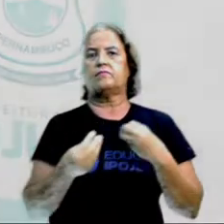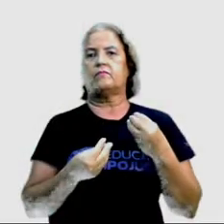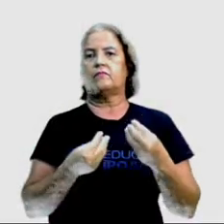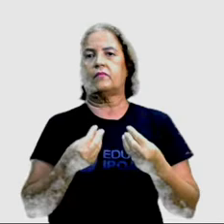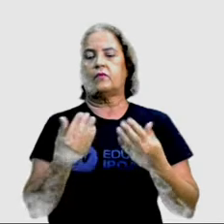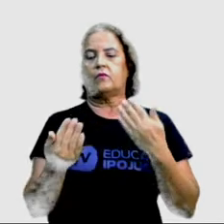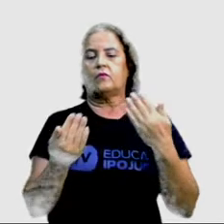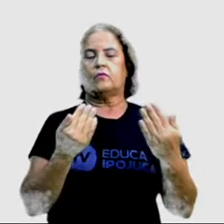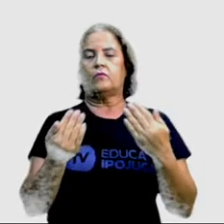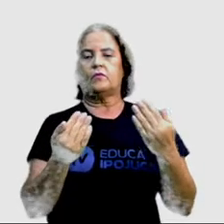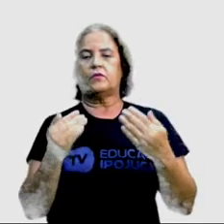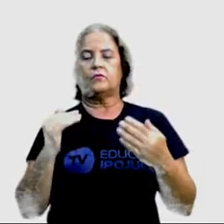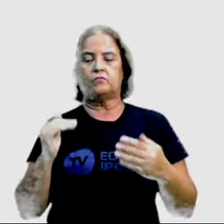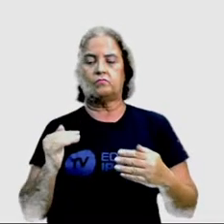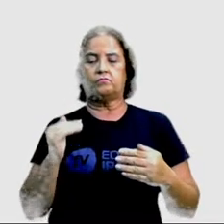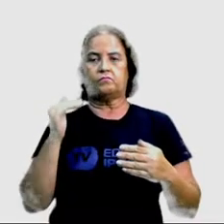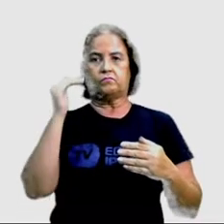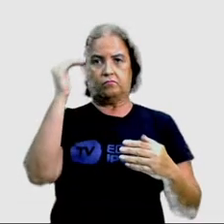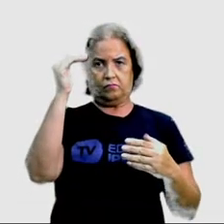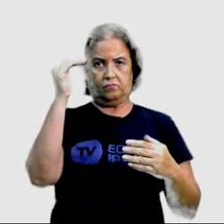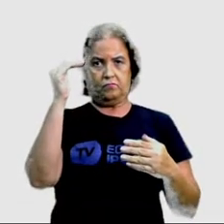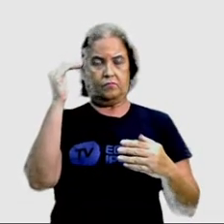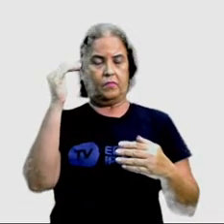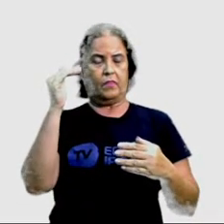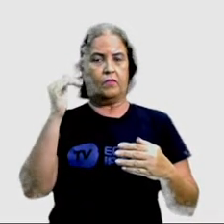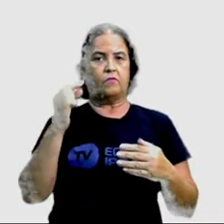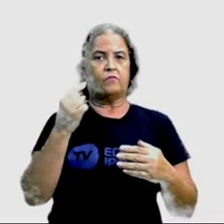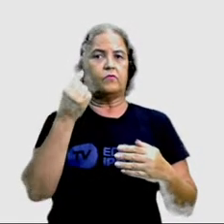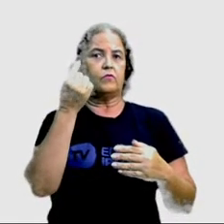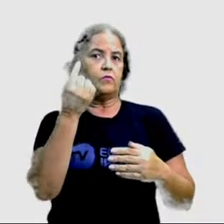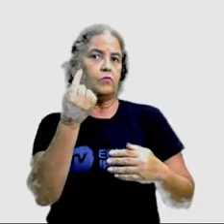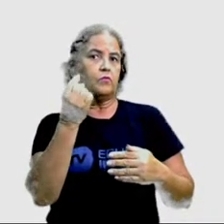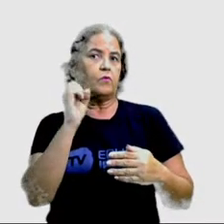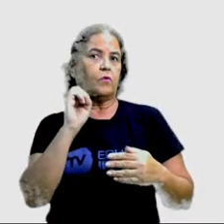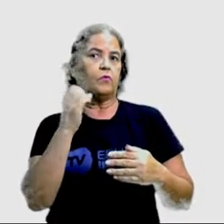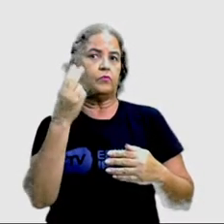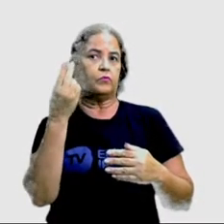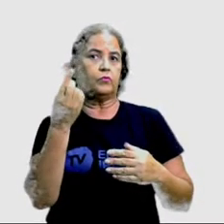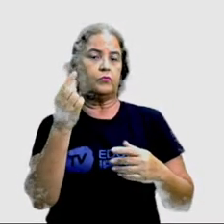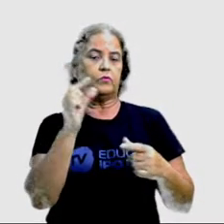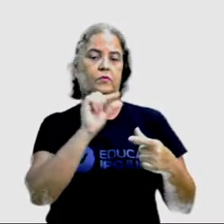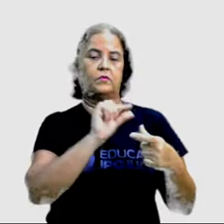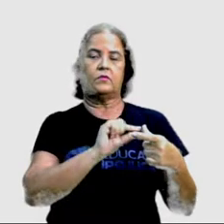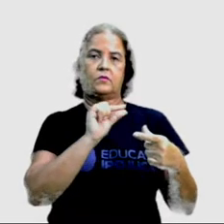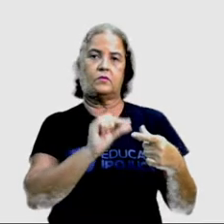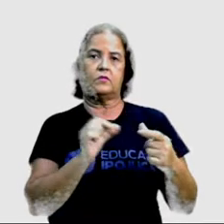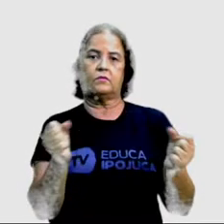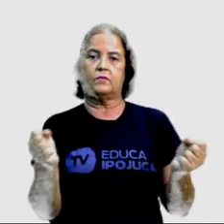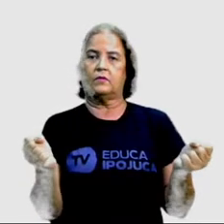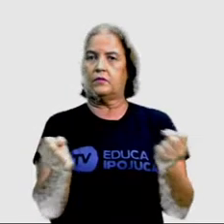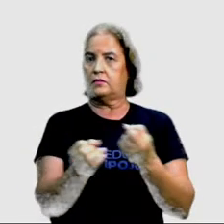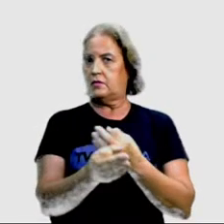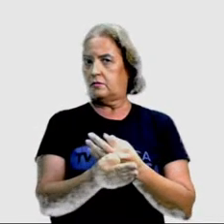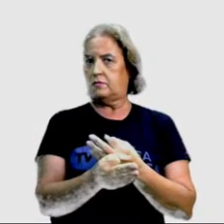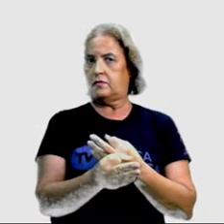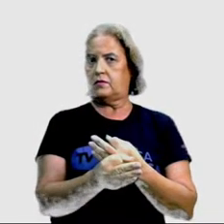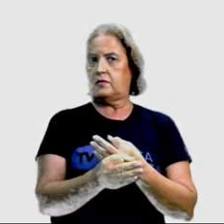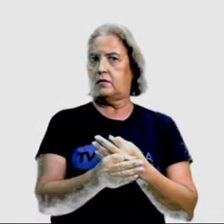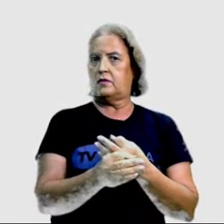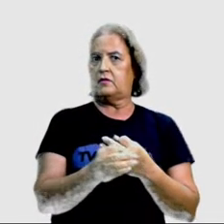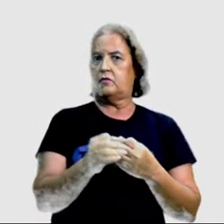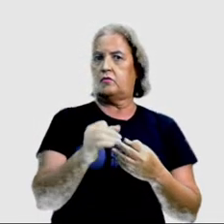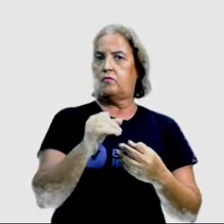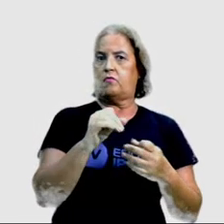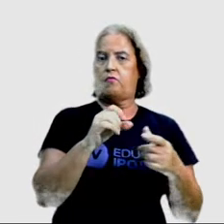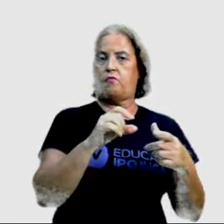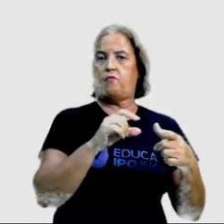Comparativo de superioridade de adjetivos de uma ou duas sílabas terminados em vogal mais consoante. O que é que